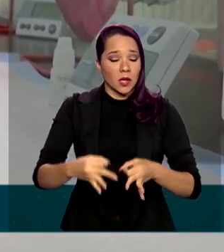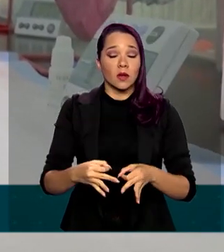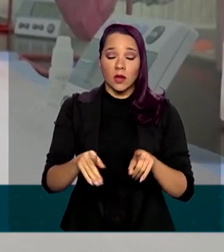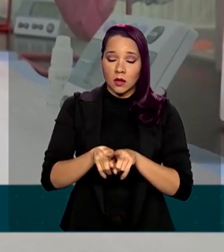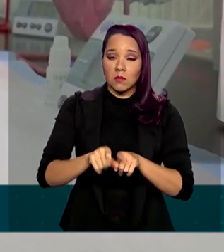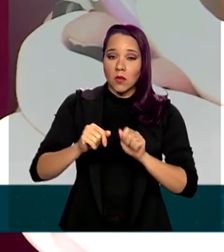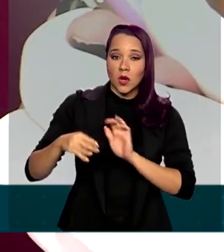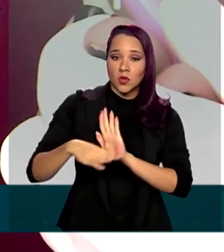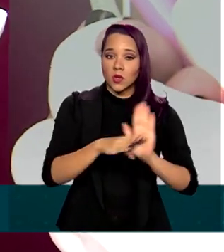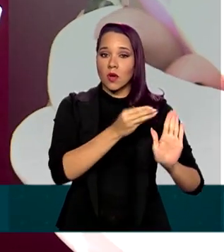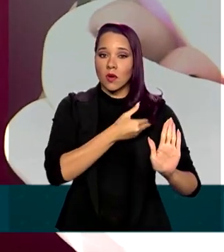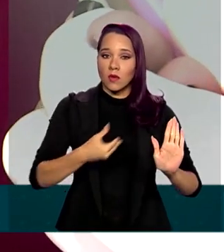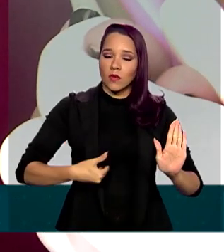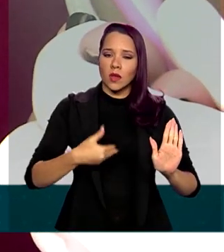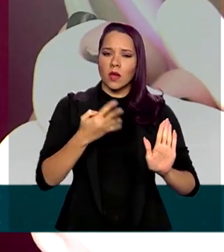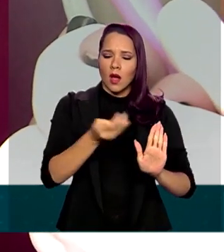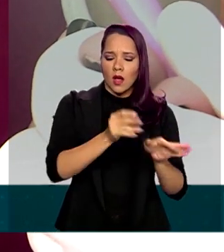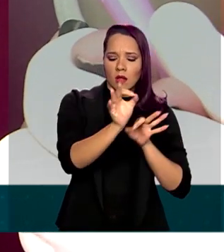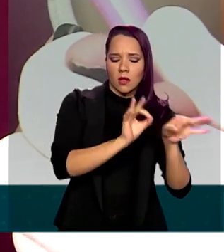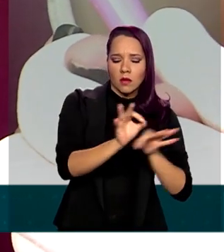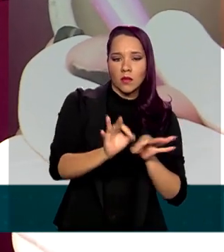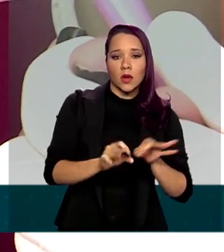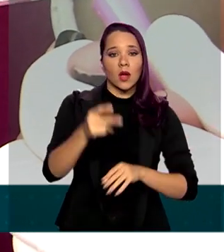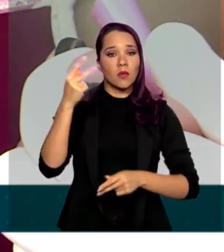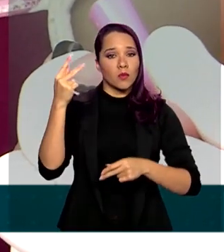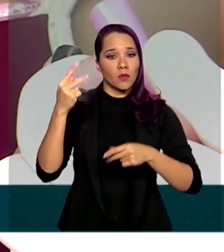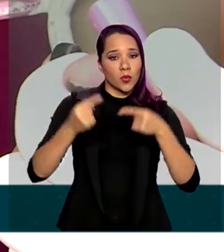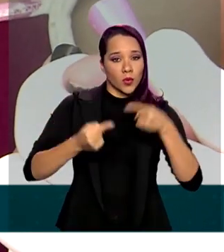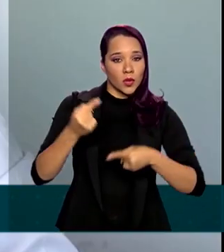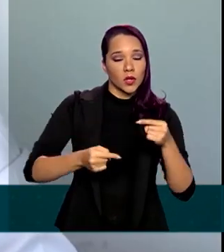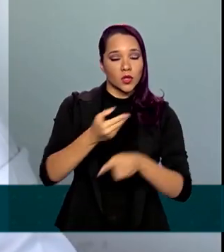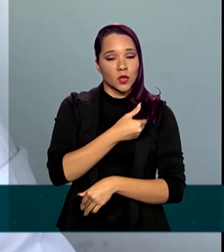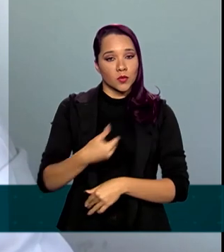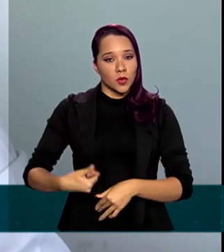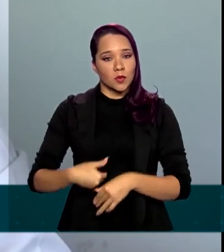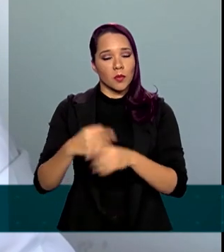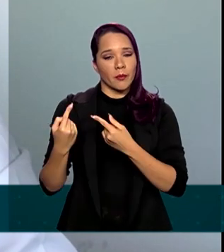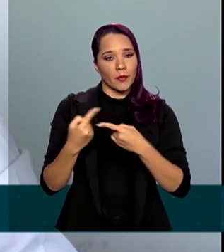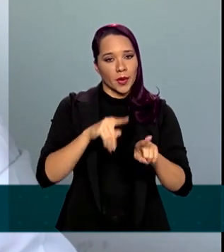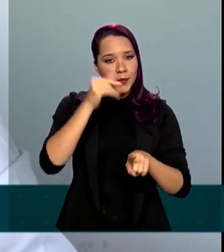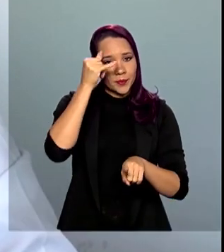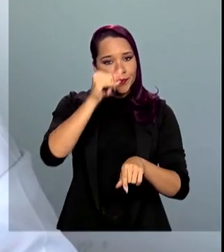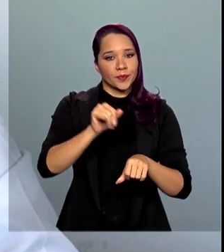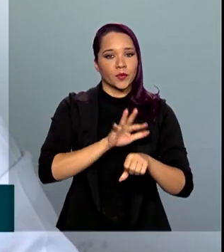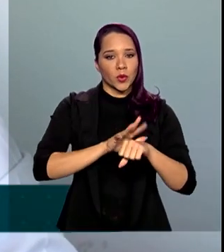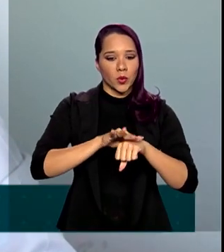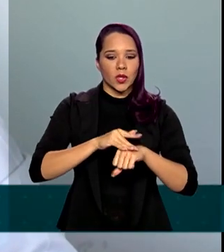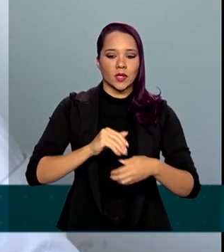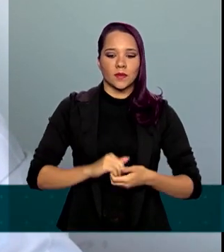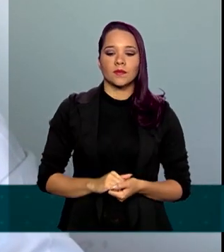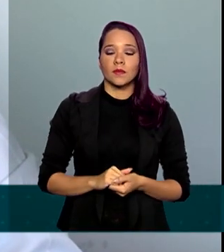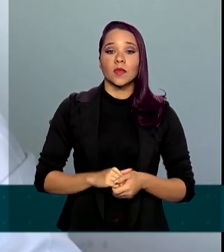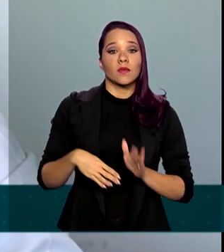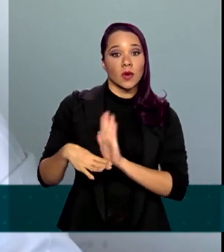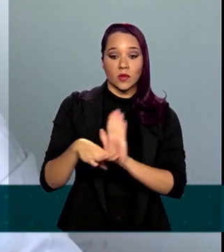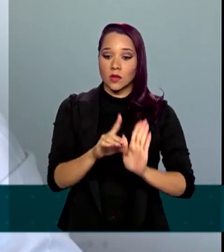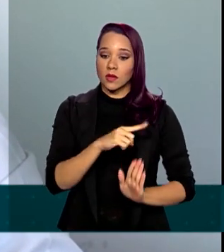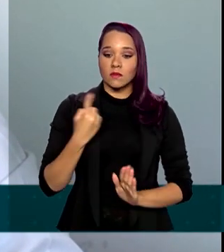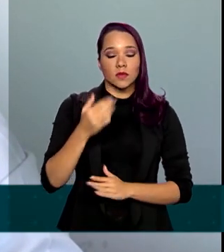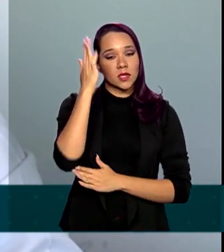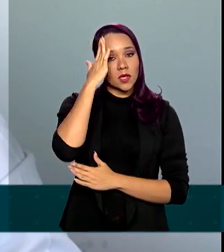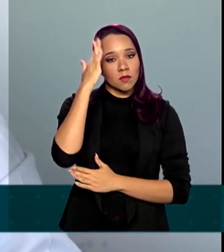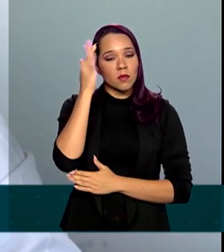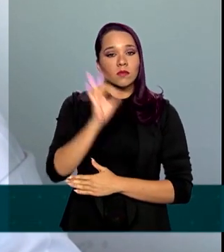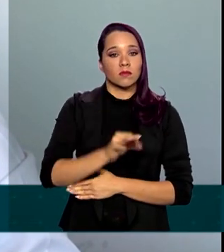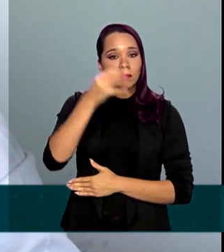governo a criar políticas públicas de combate à doença. Vai ajudar a gente a saber a nossa real incidência de casos,